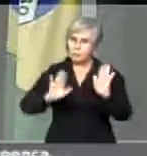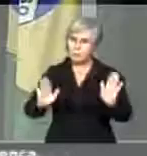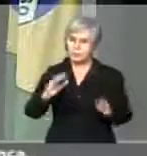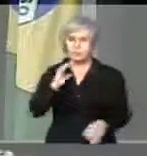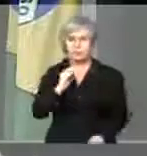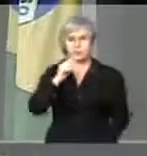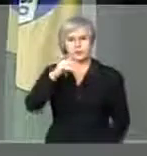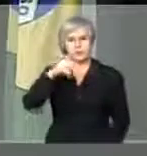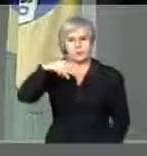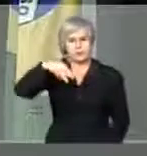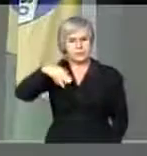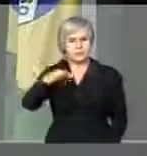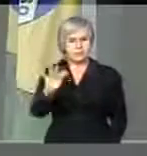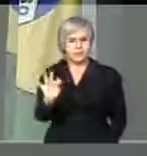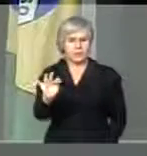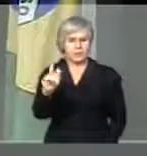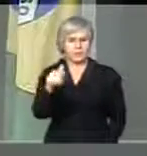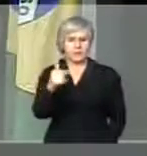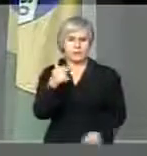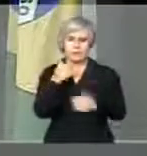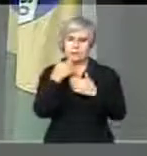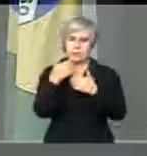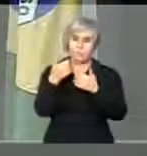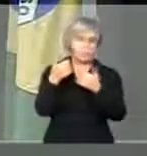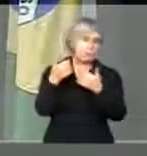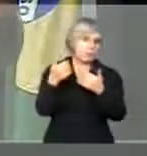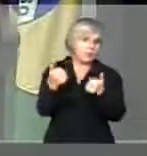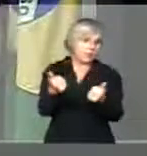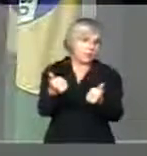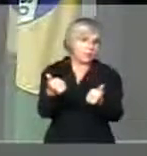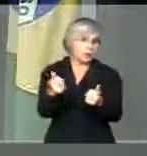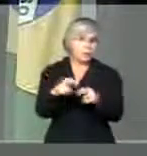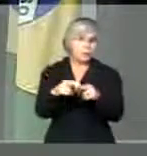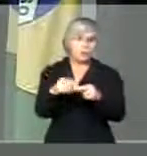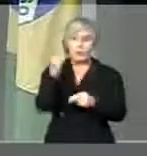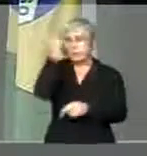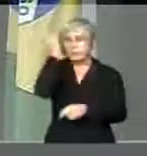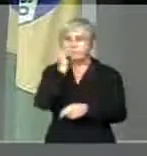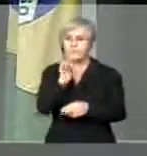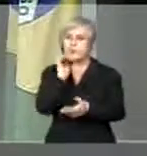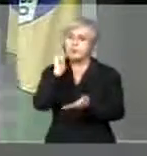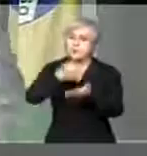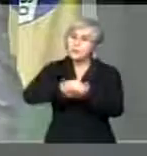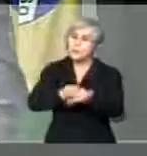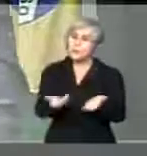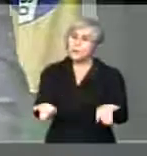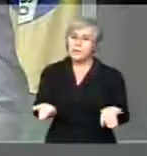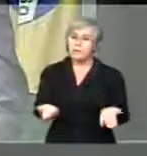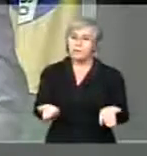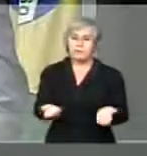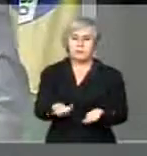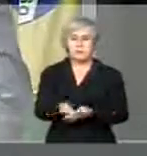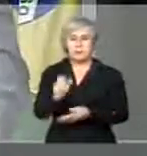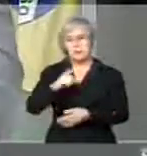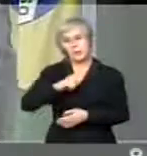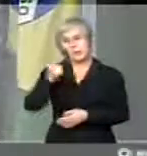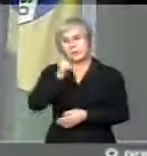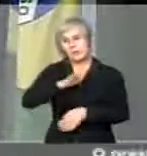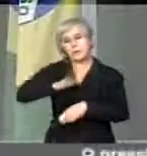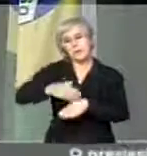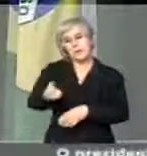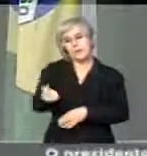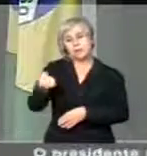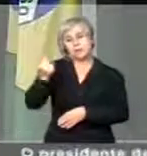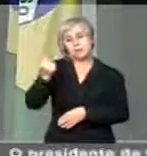é o melhor dos impostos, porque é fácil de cobrar, não? Penaliza quem ganha mais, mas